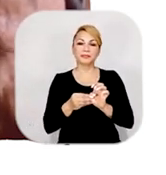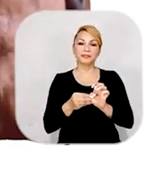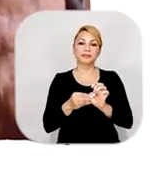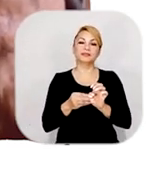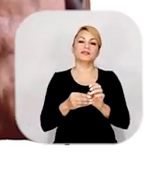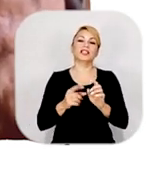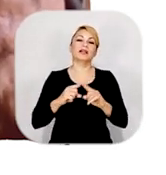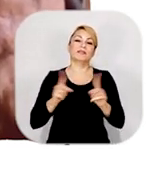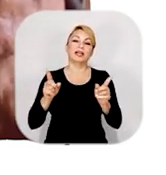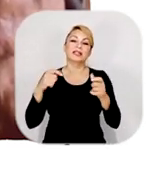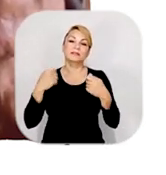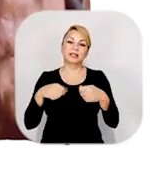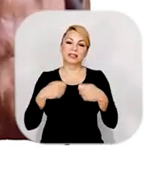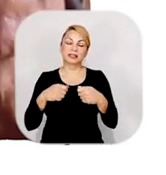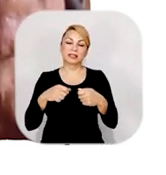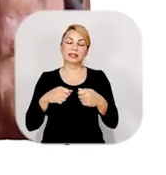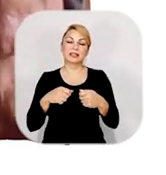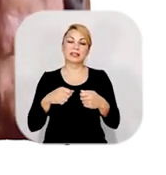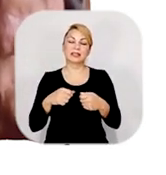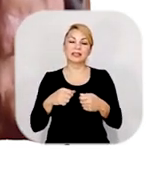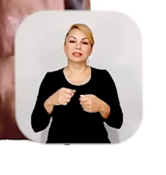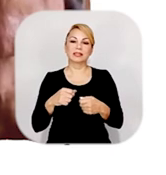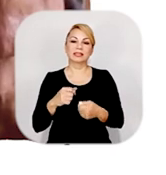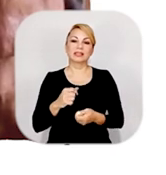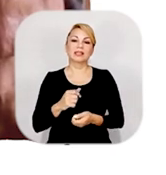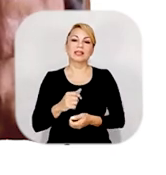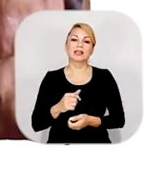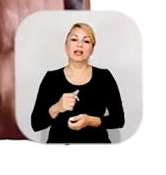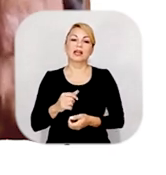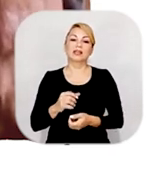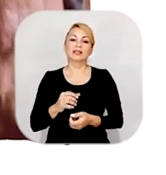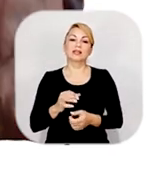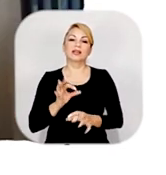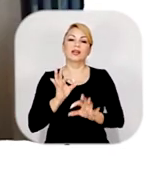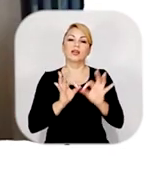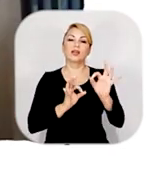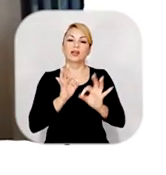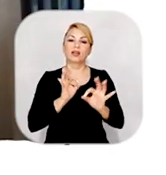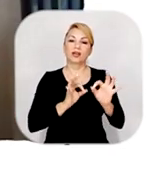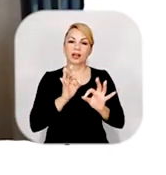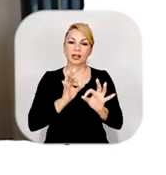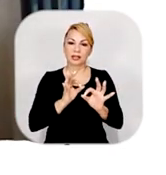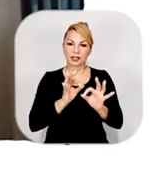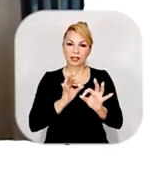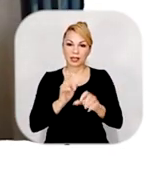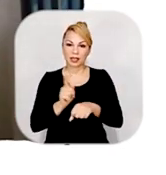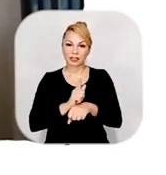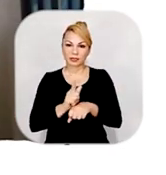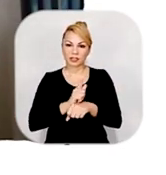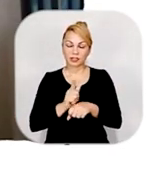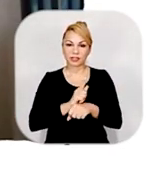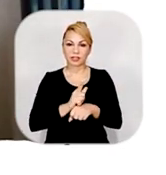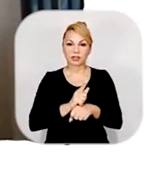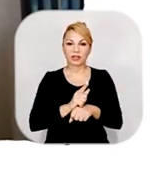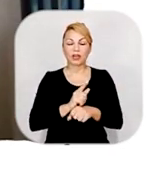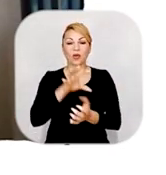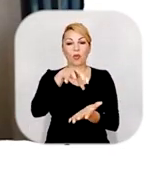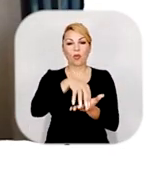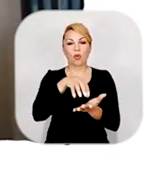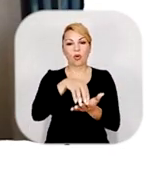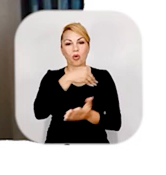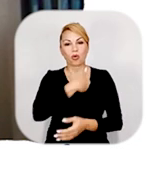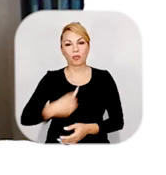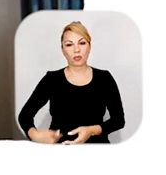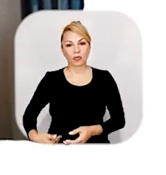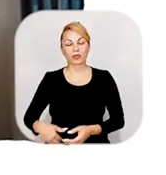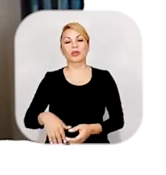algum órgão público, e no caso foi a Prefeitura de Alta Floresta do Oeste. Eles até hoje, a gente tem um recurso, o recurso está